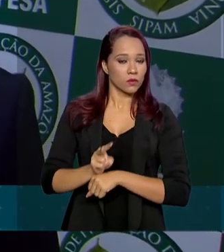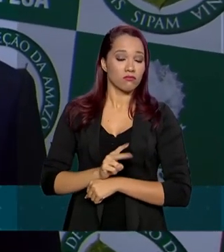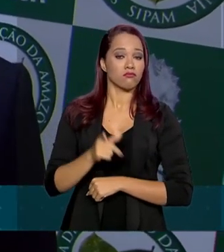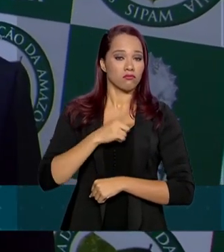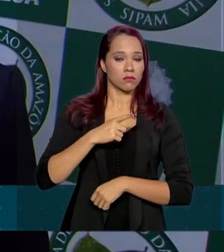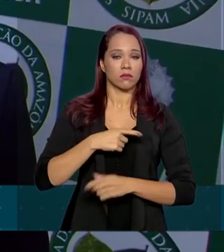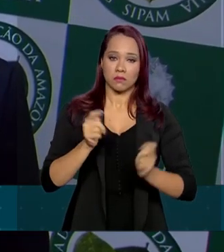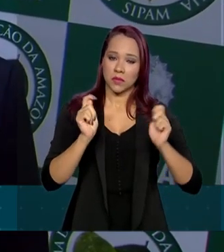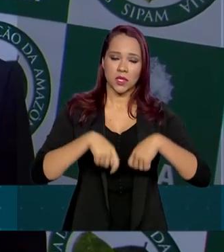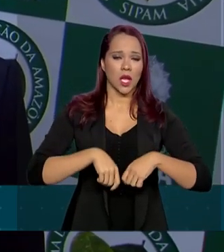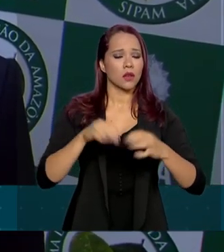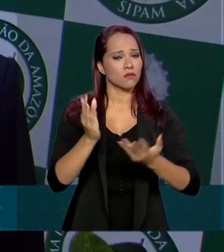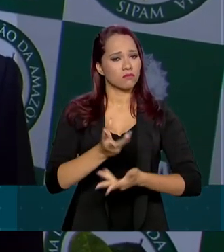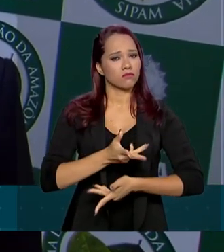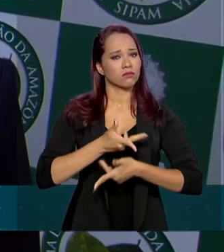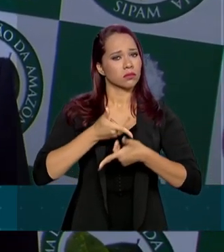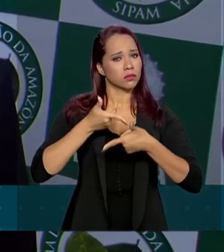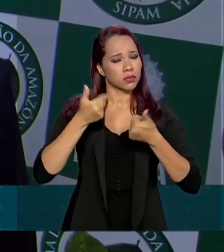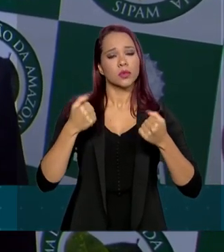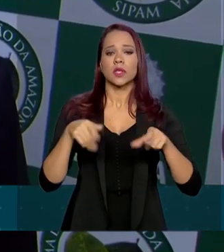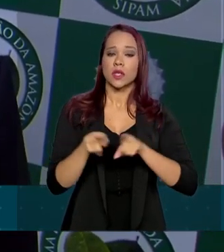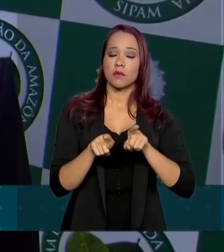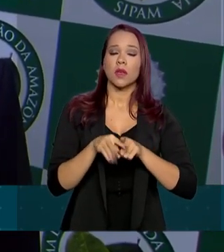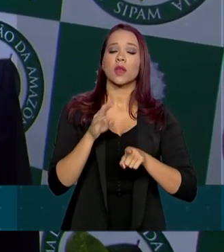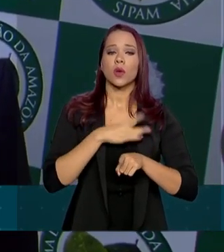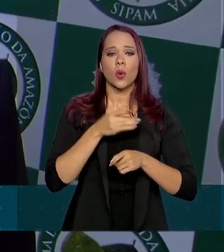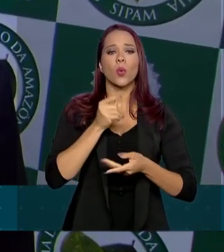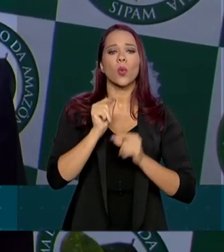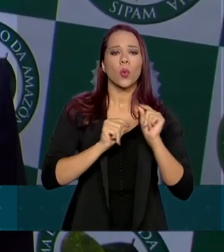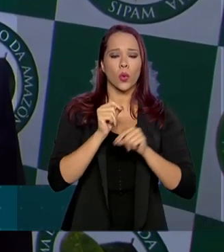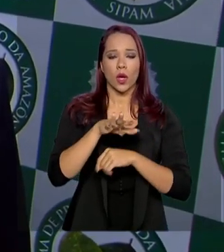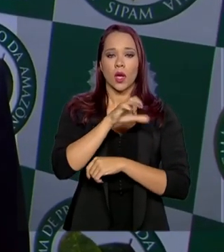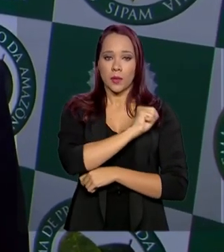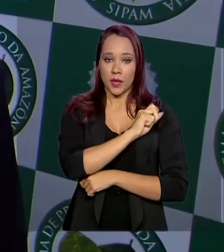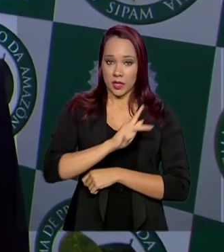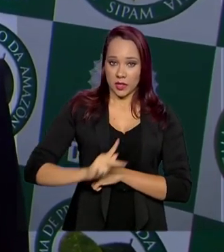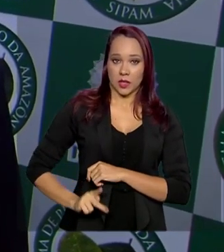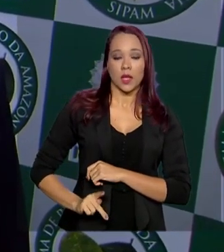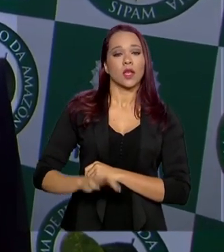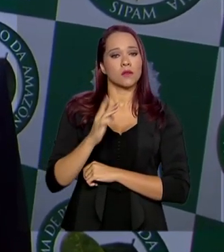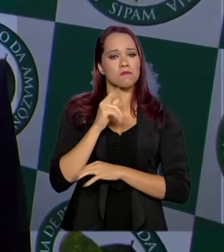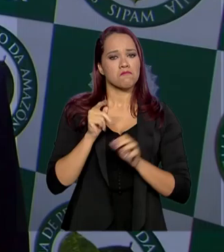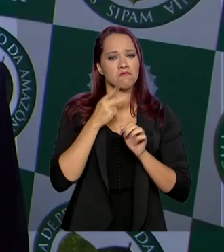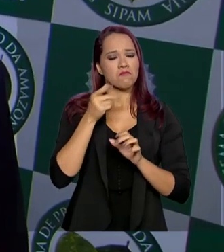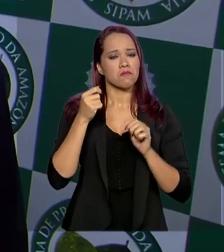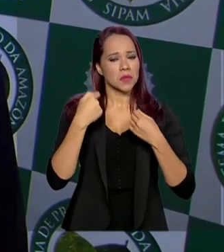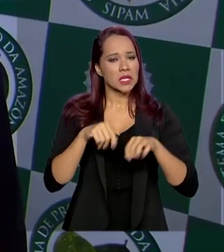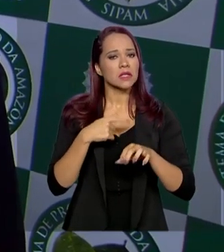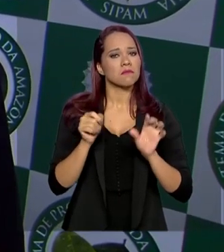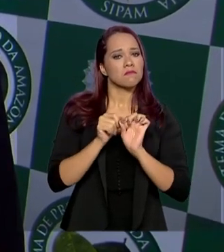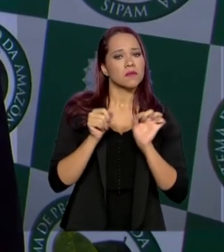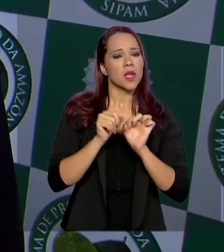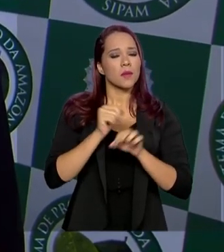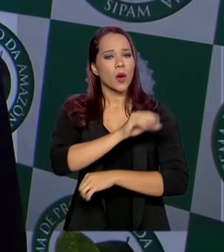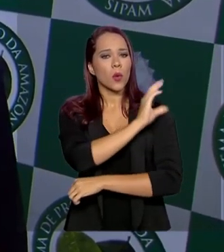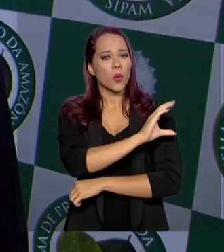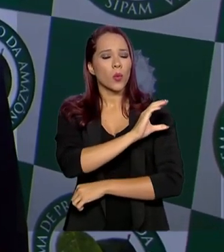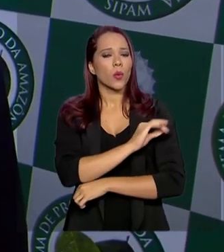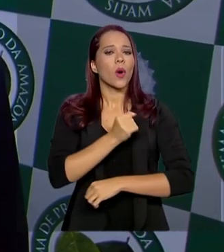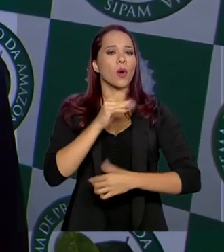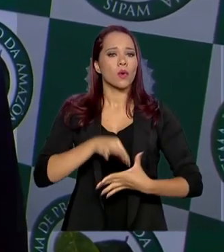uma capacidade extraordinária e dentro da tarefa que o presidente da república tá me designado para coordenar a questão do